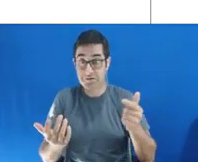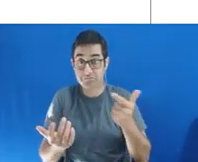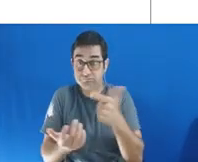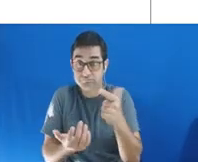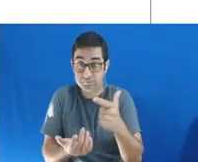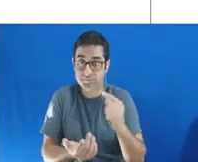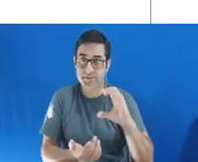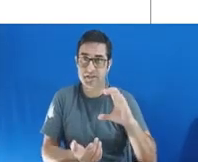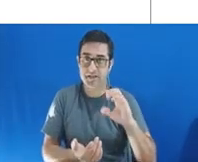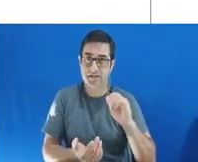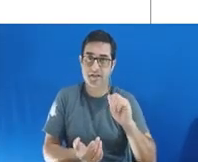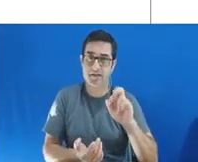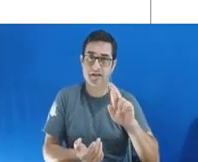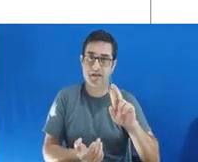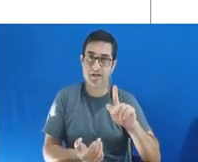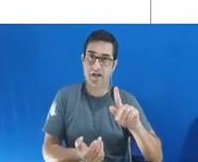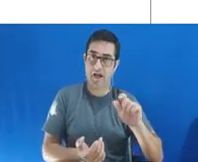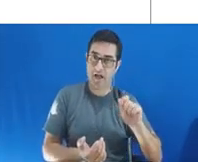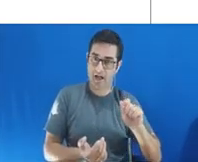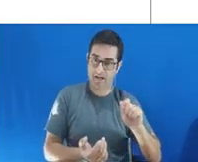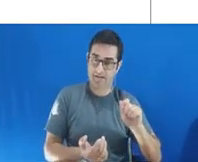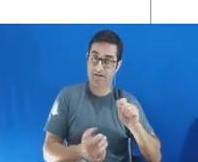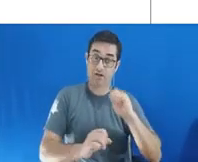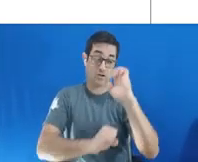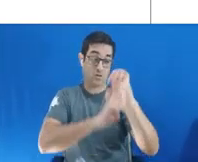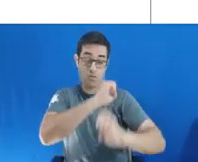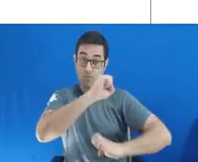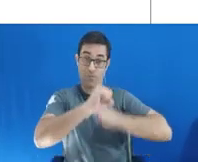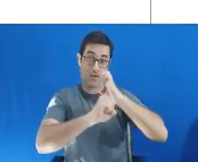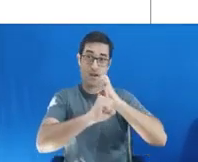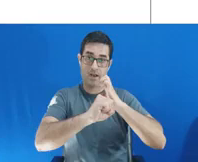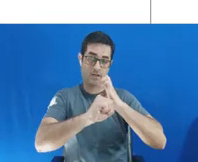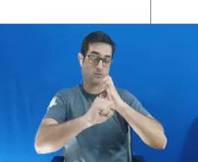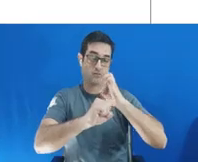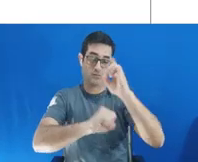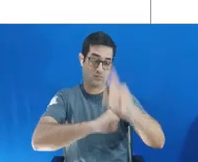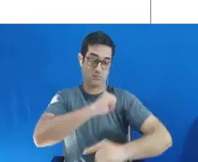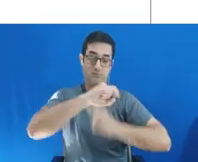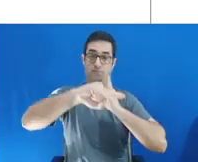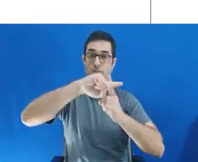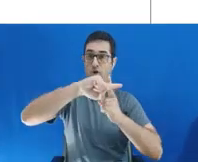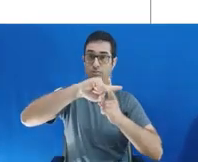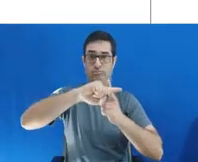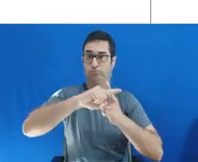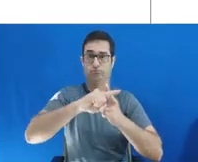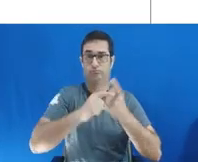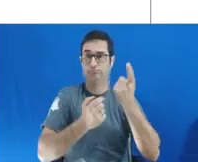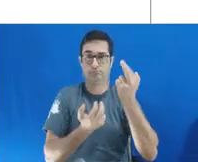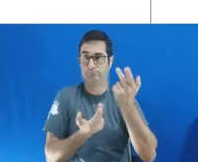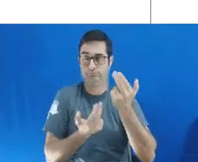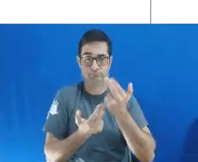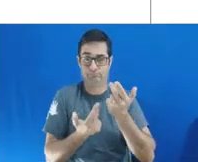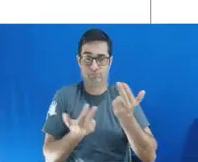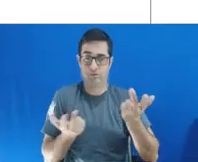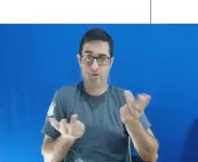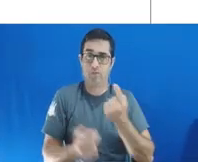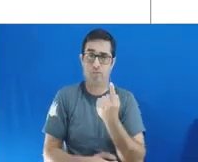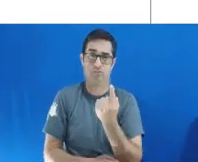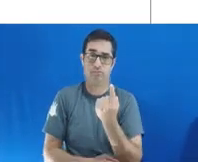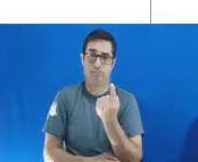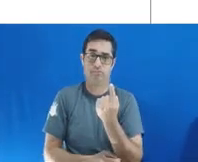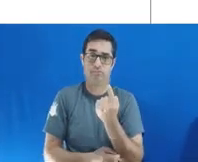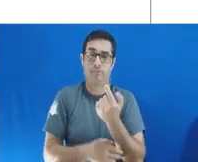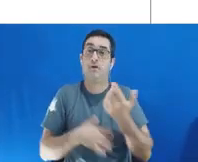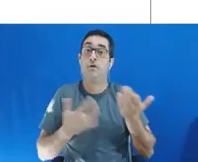nenhuma carga, né, o número de elétrons é igual ao número de prótons, então ele vai ter número de elétrons igual